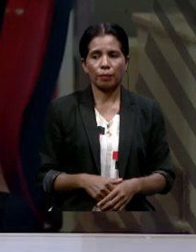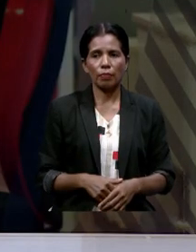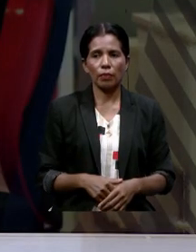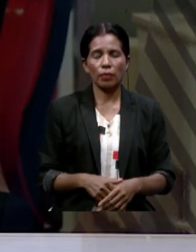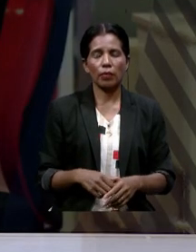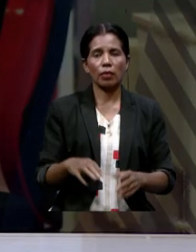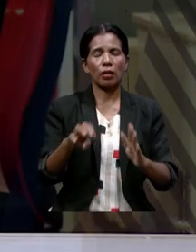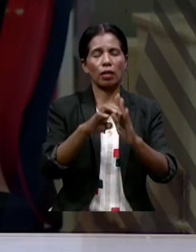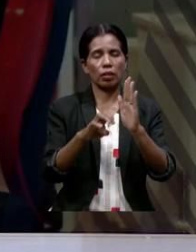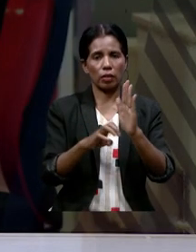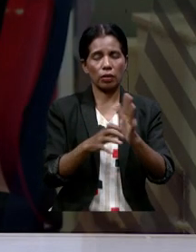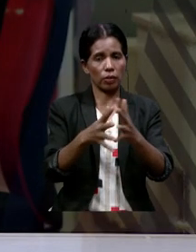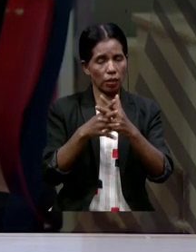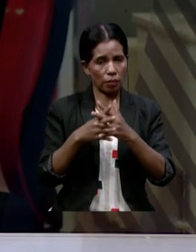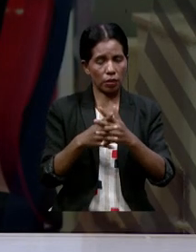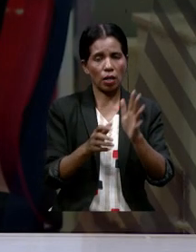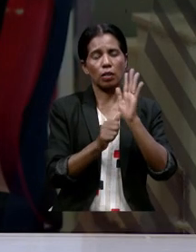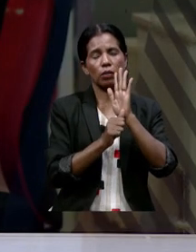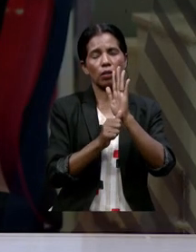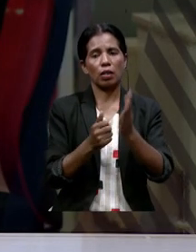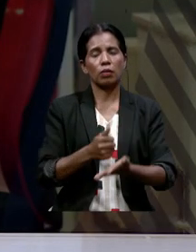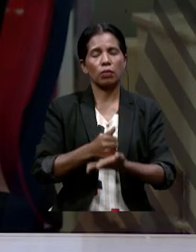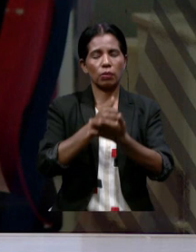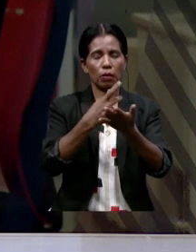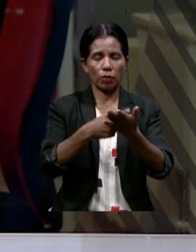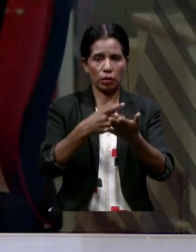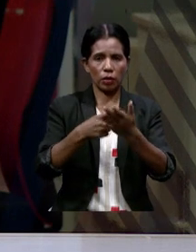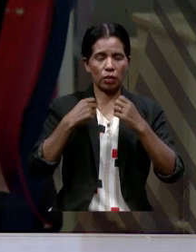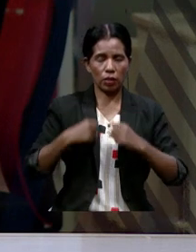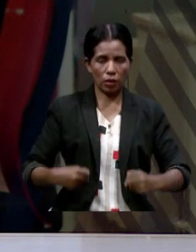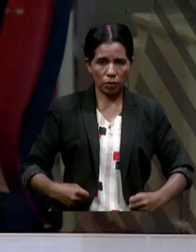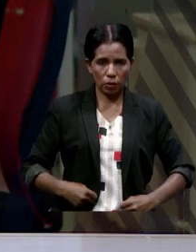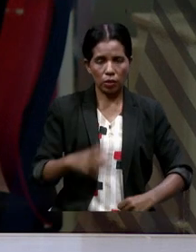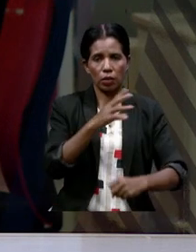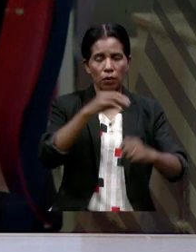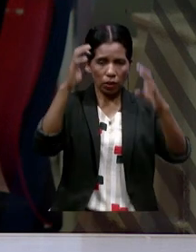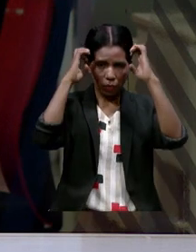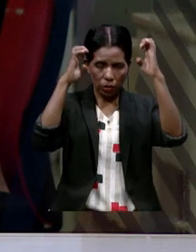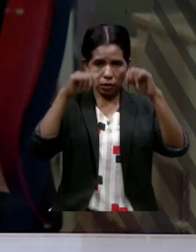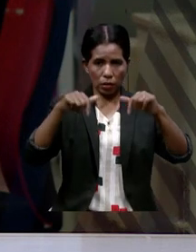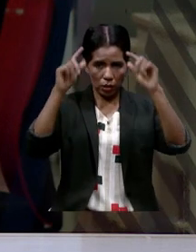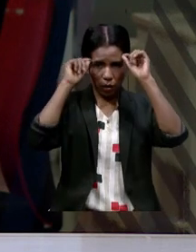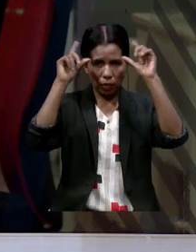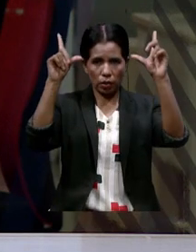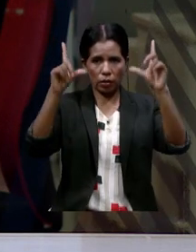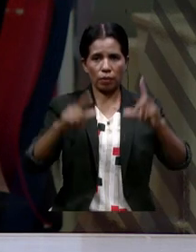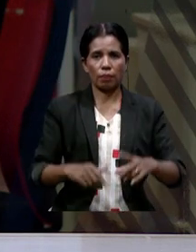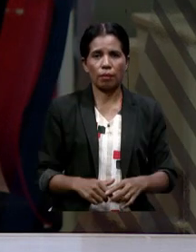Estados Unidos se apoia projeto e setor saúde na educação e a Timor-Leste.